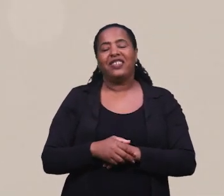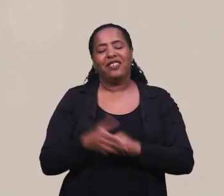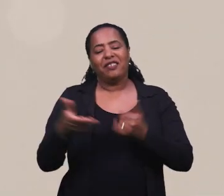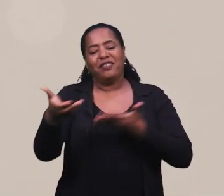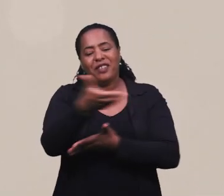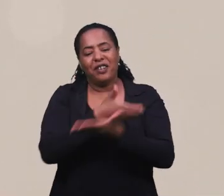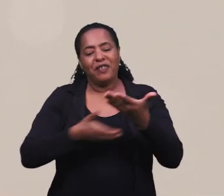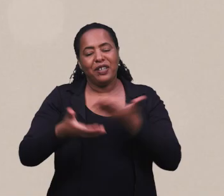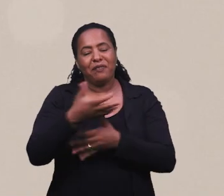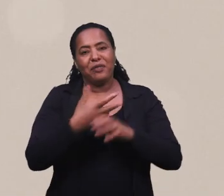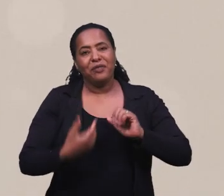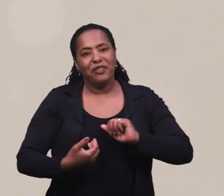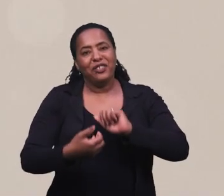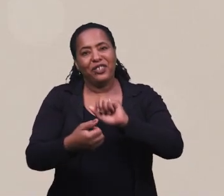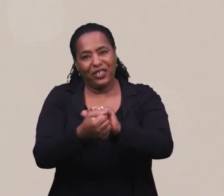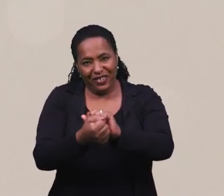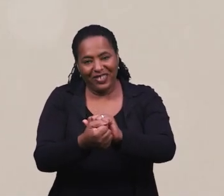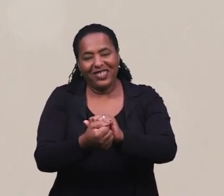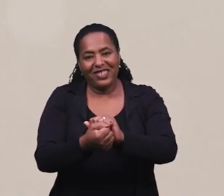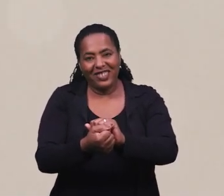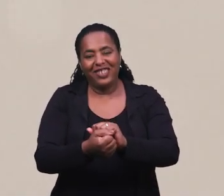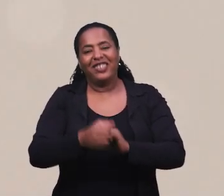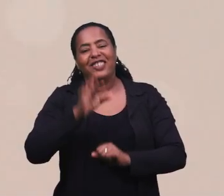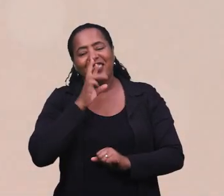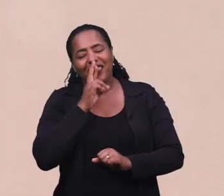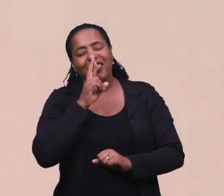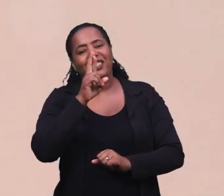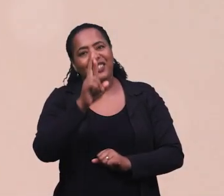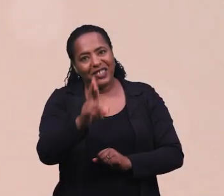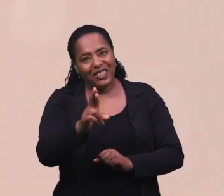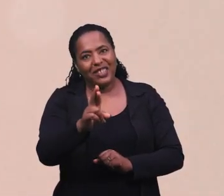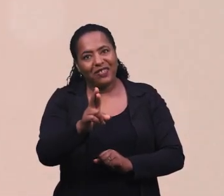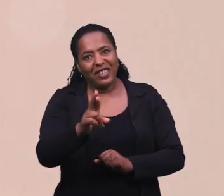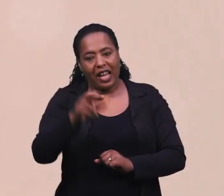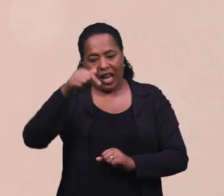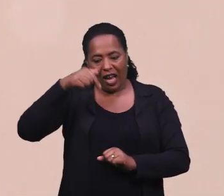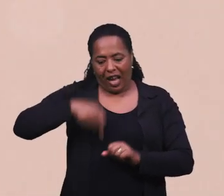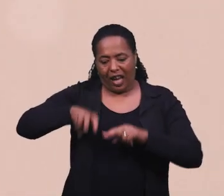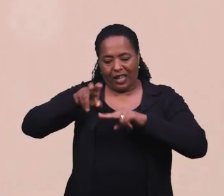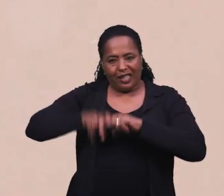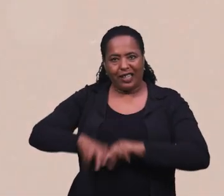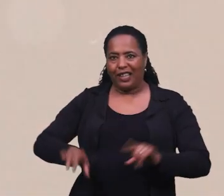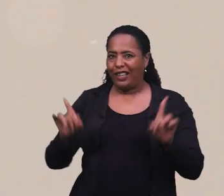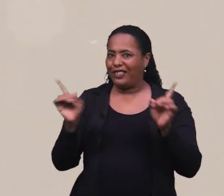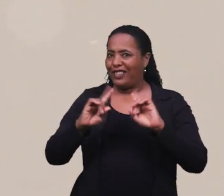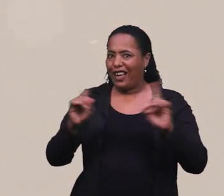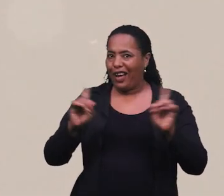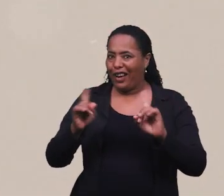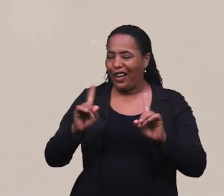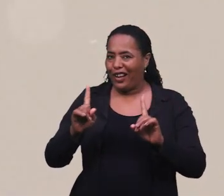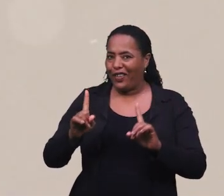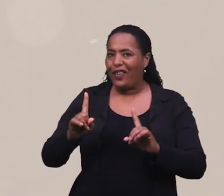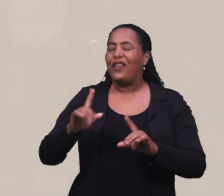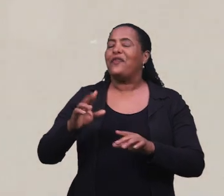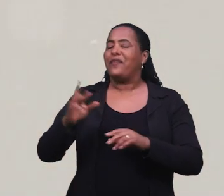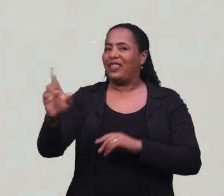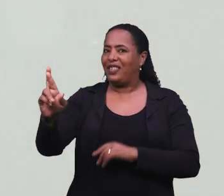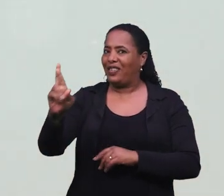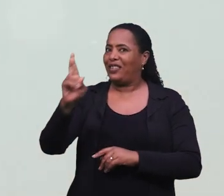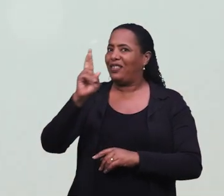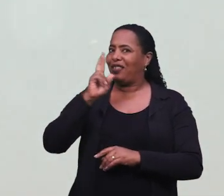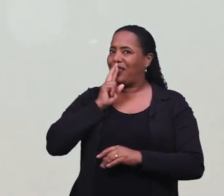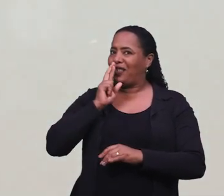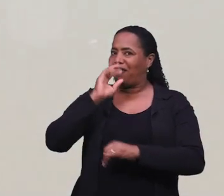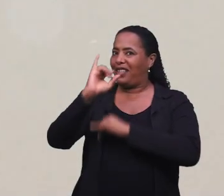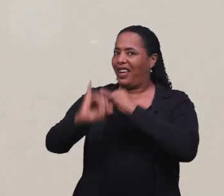toda especial com essa pessoa, porque essa pessoa idosa, ela já vem com uma experiência de vida, com uma história de vida e